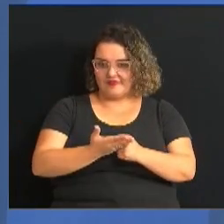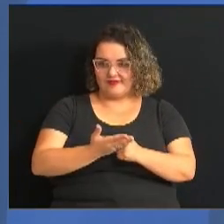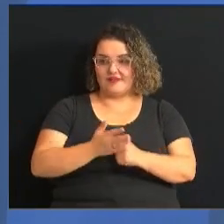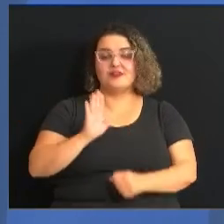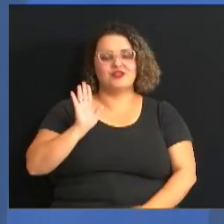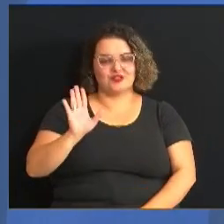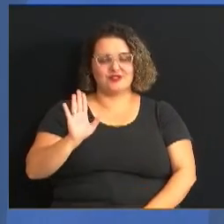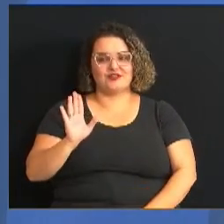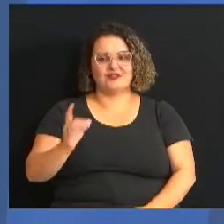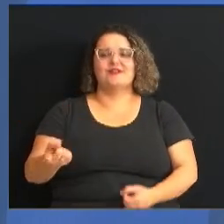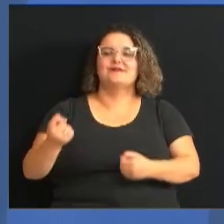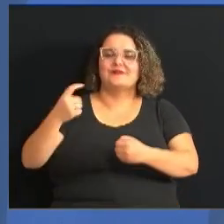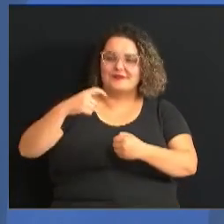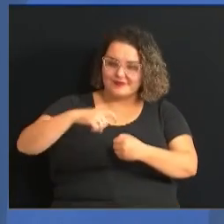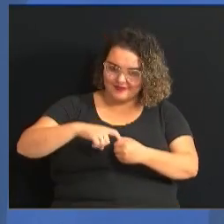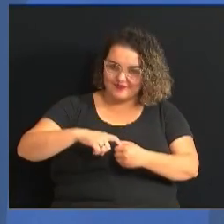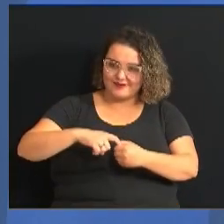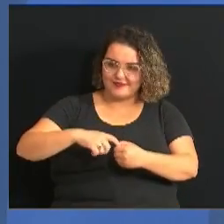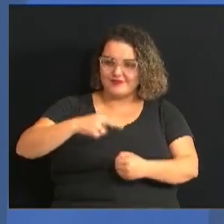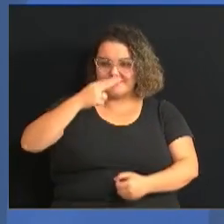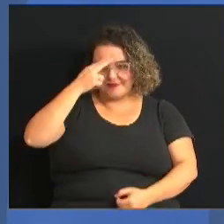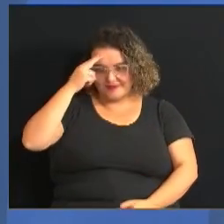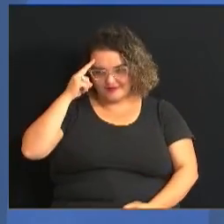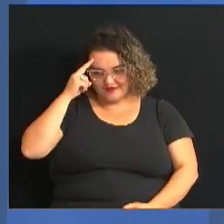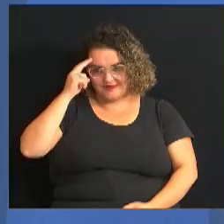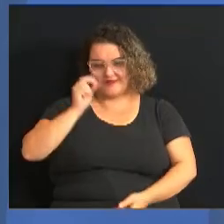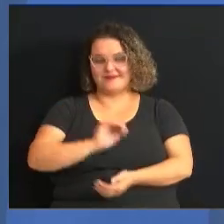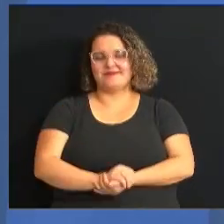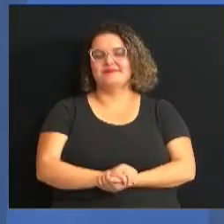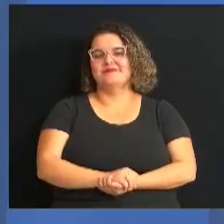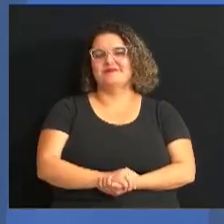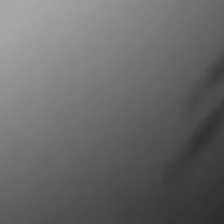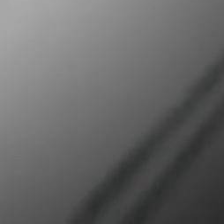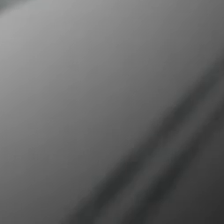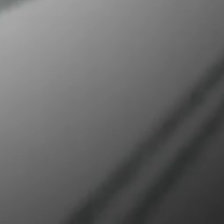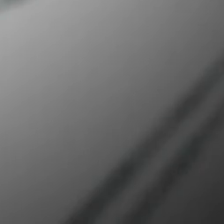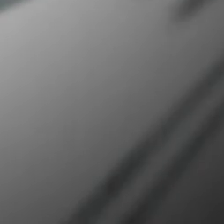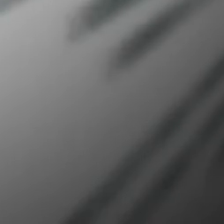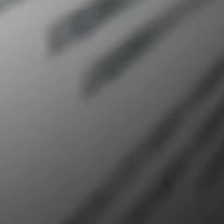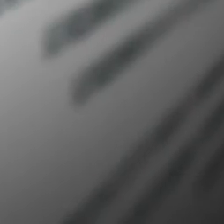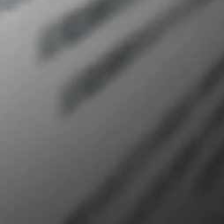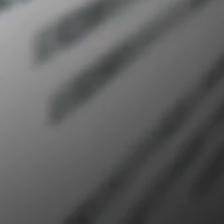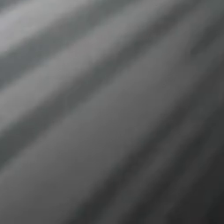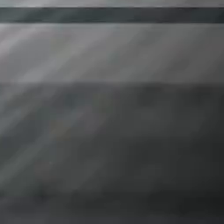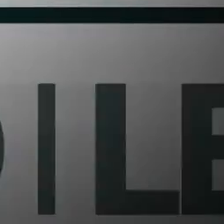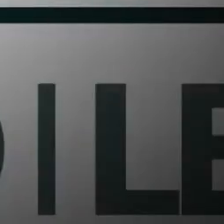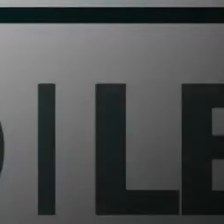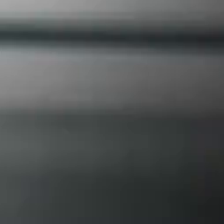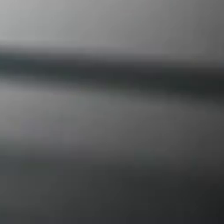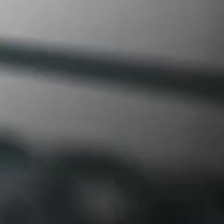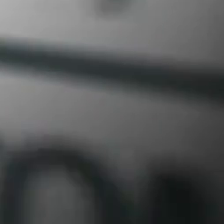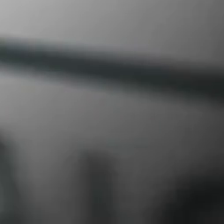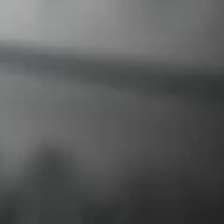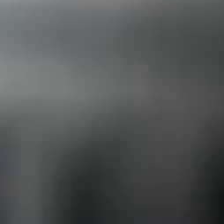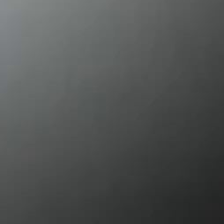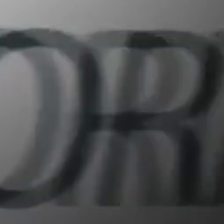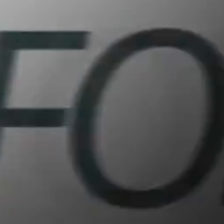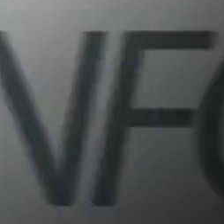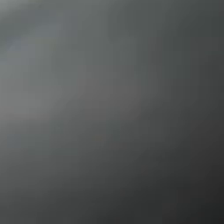quem estará de volta aqui no estúdio é Gabriel Castro.